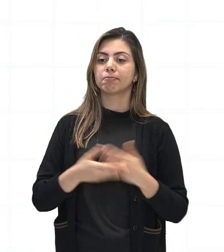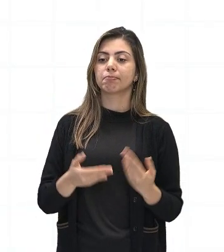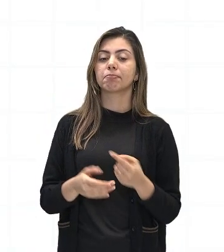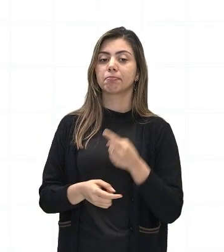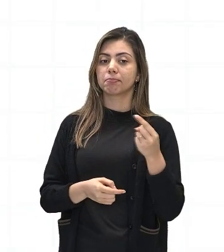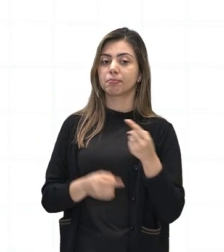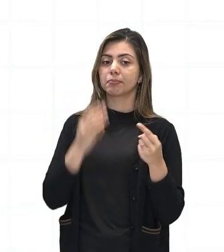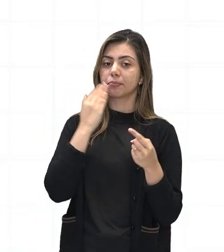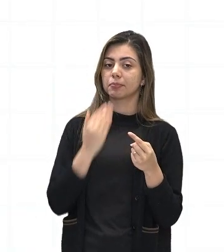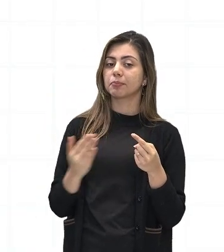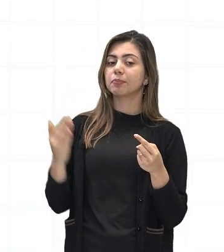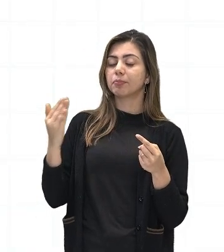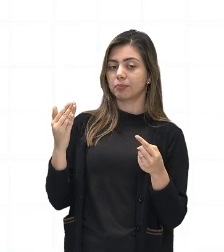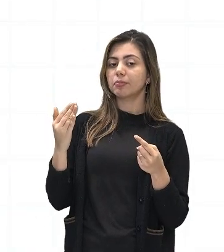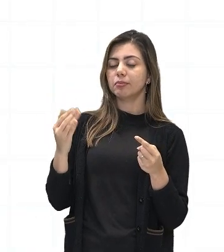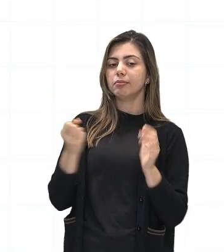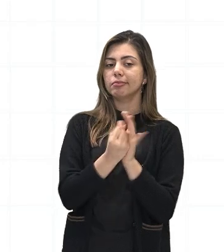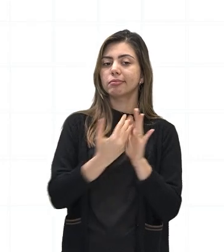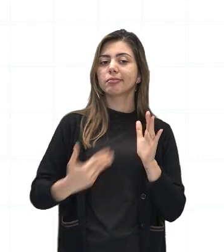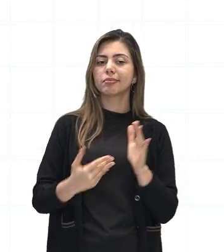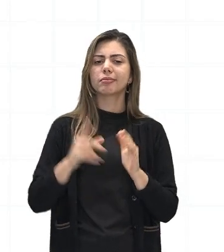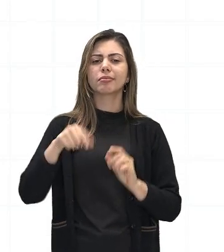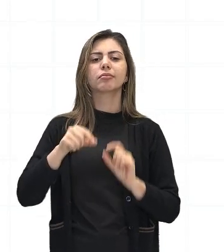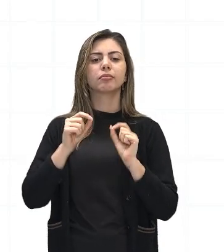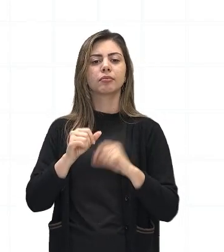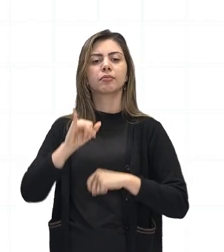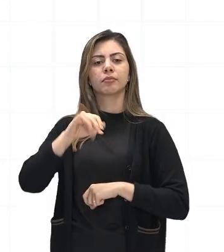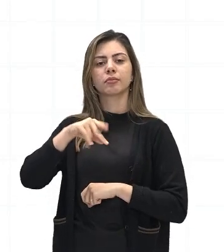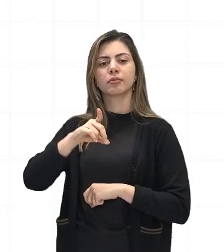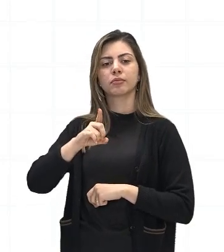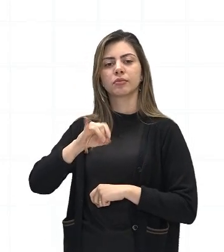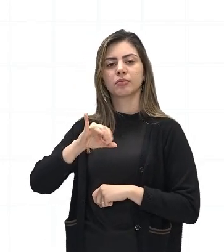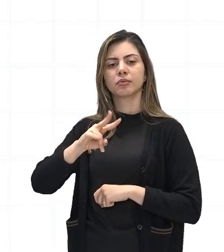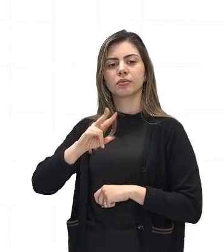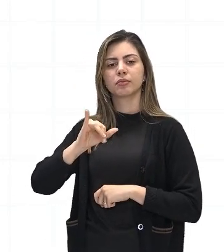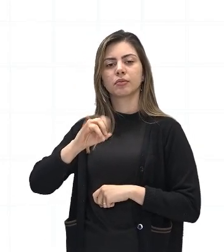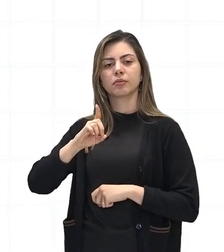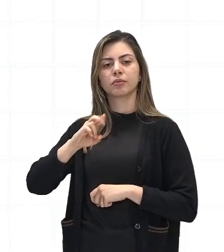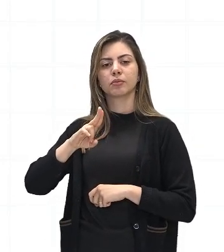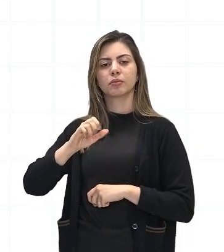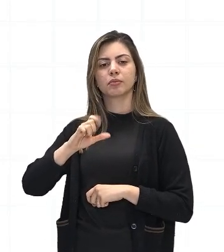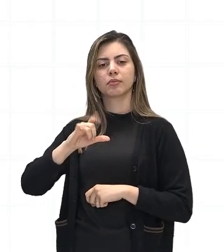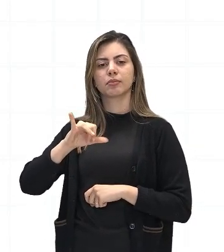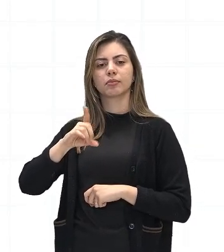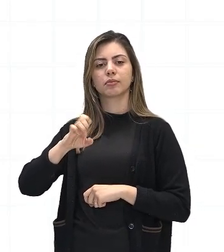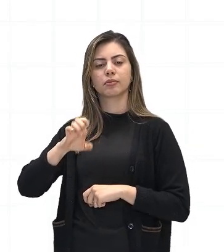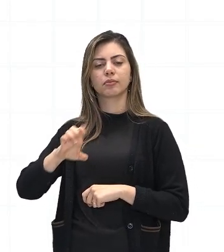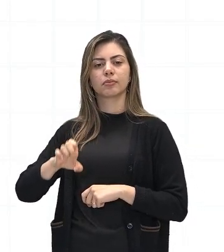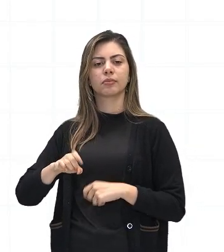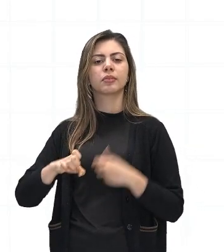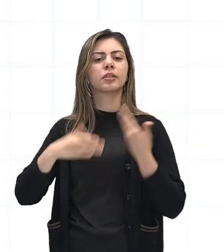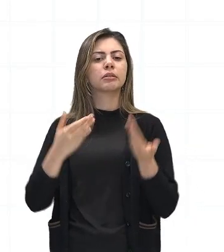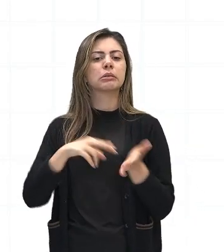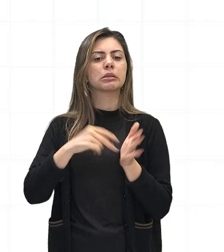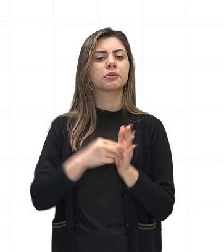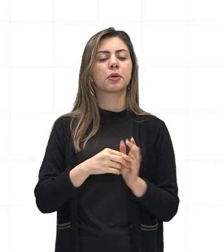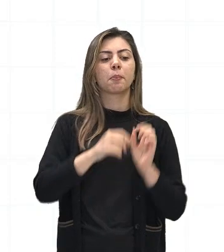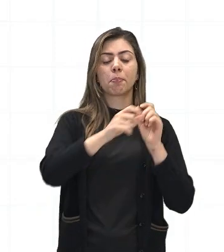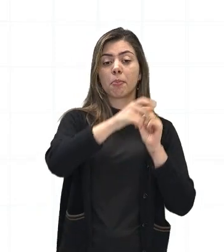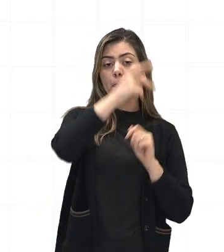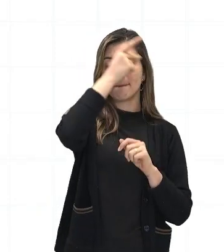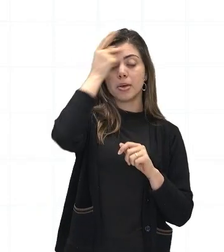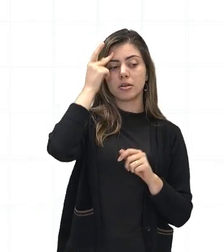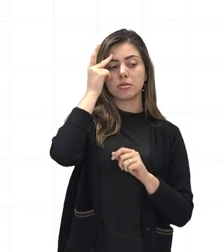princípio fundamental da RPG é o princípio da individualidade, onde cada ser humano é único